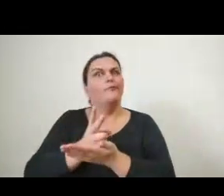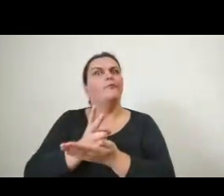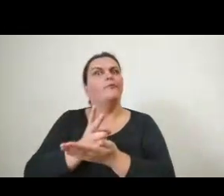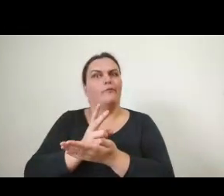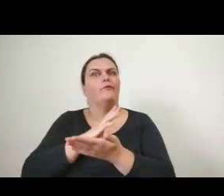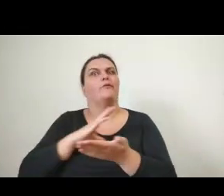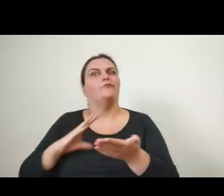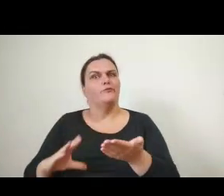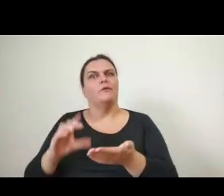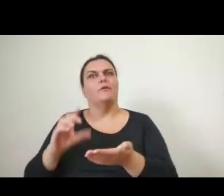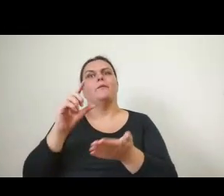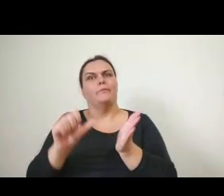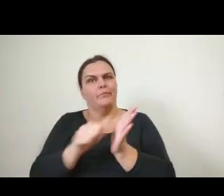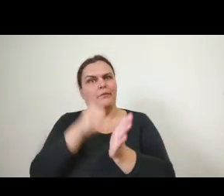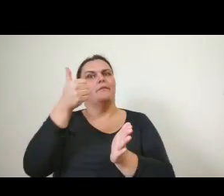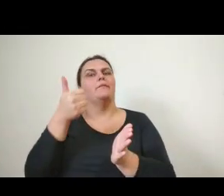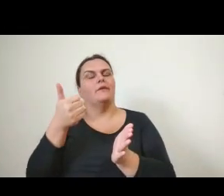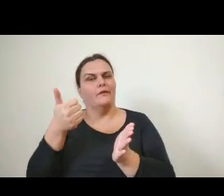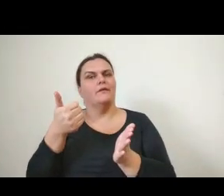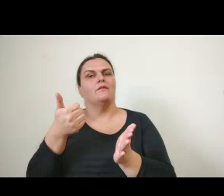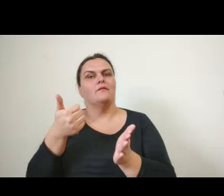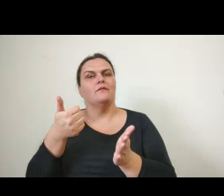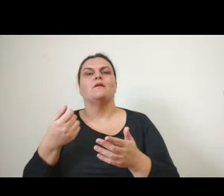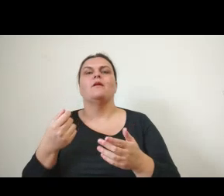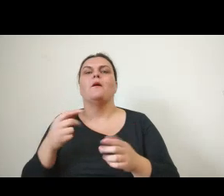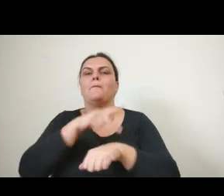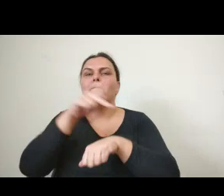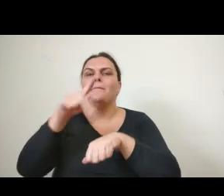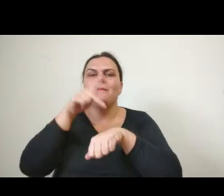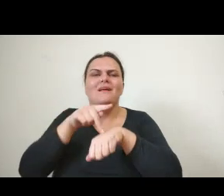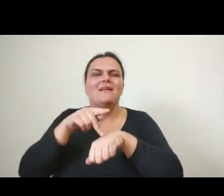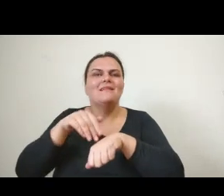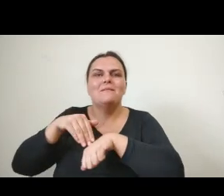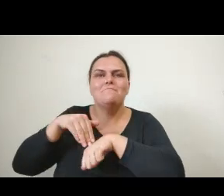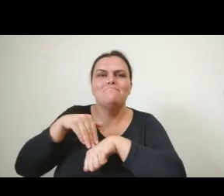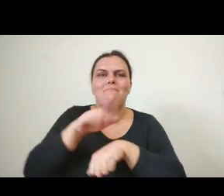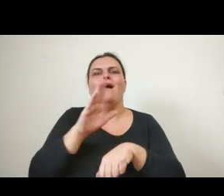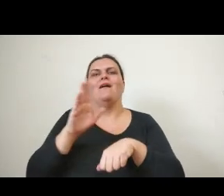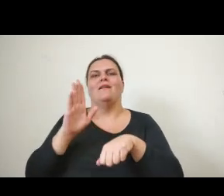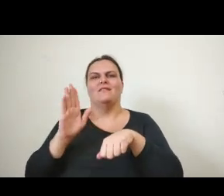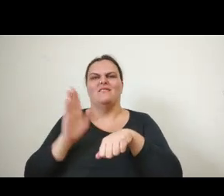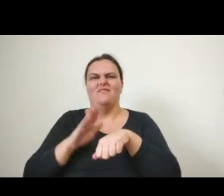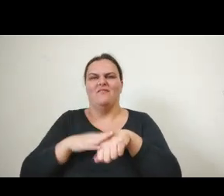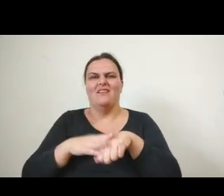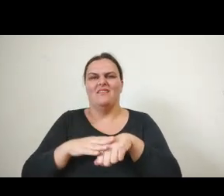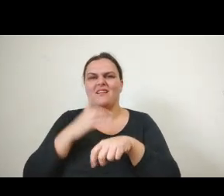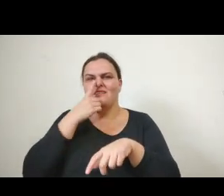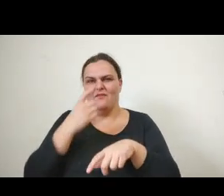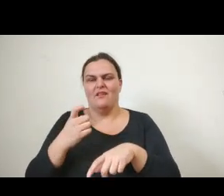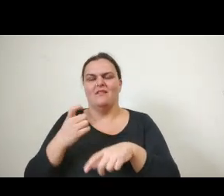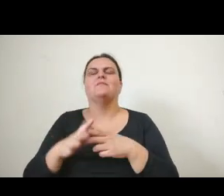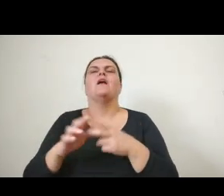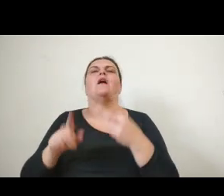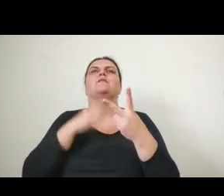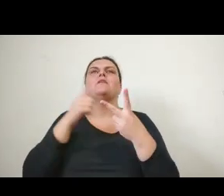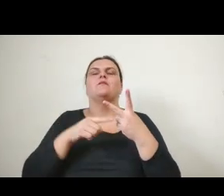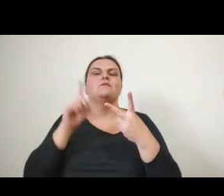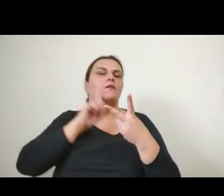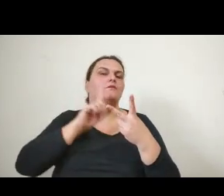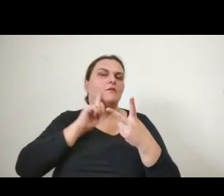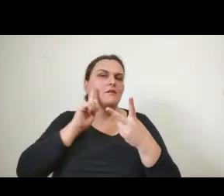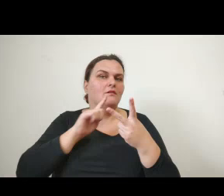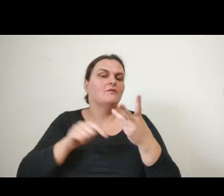continua sendo o país, né, que mais emite CO2, seguido dos Estados Unidos,